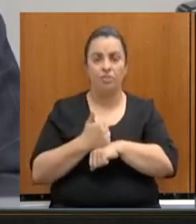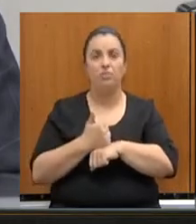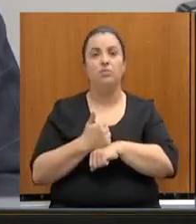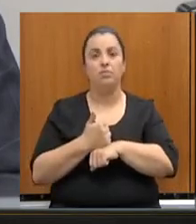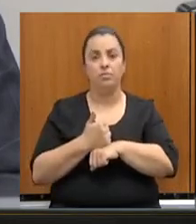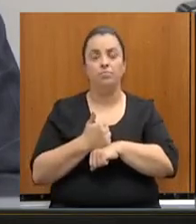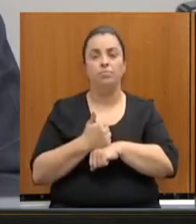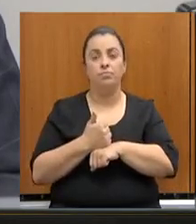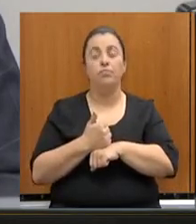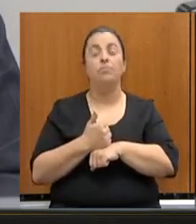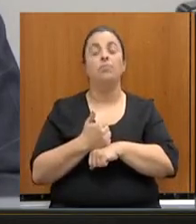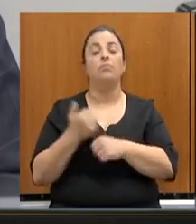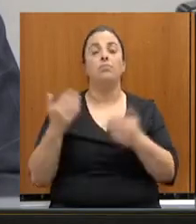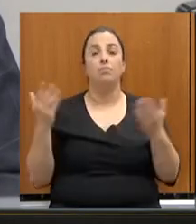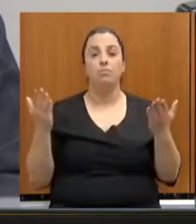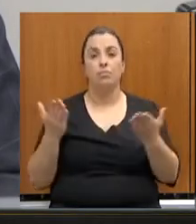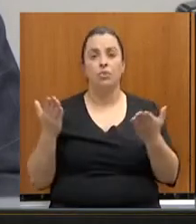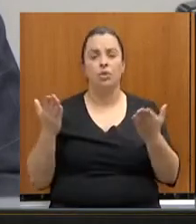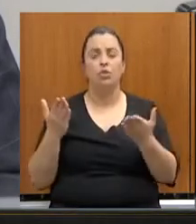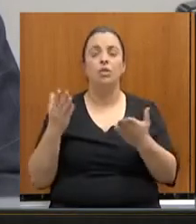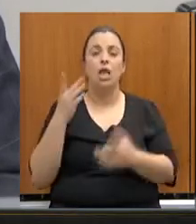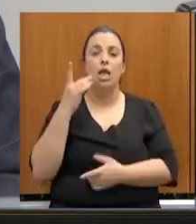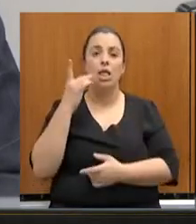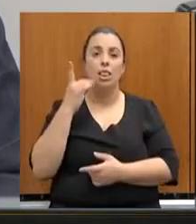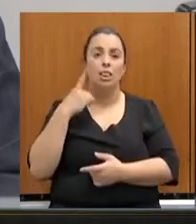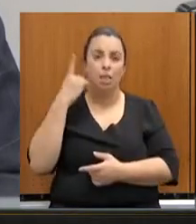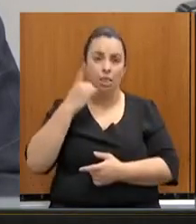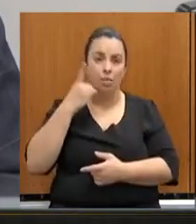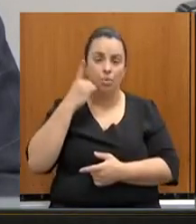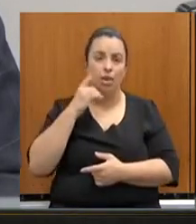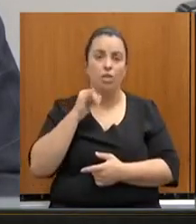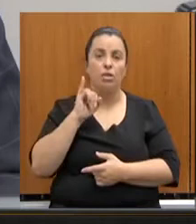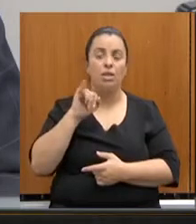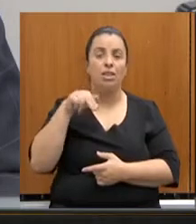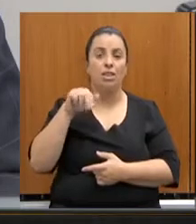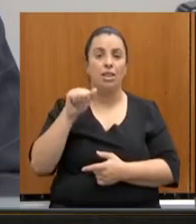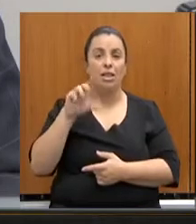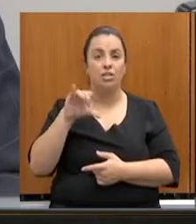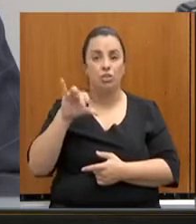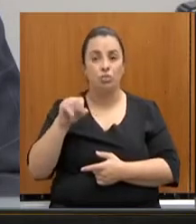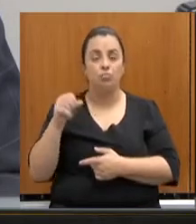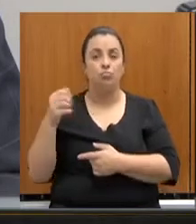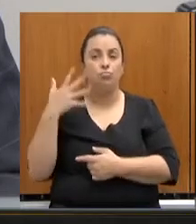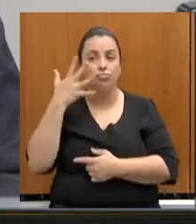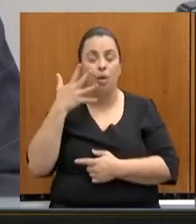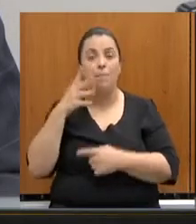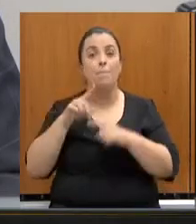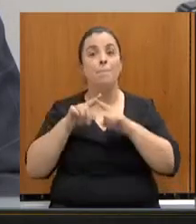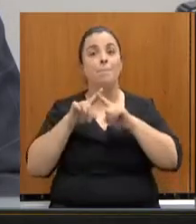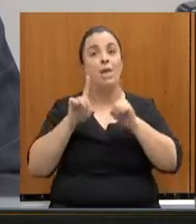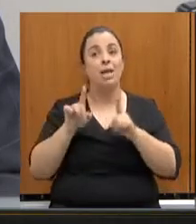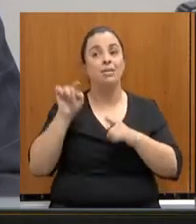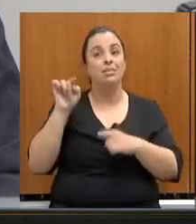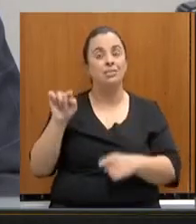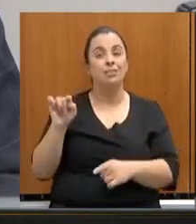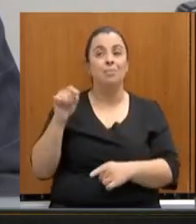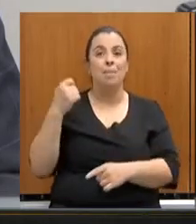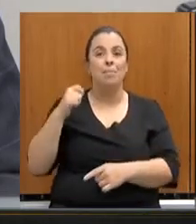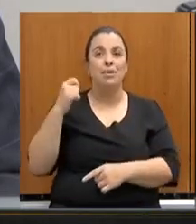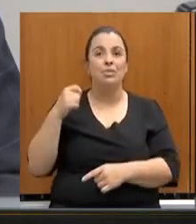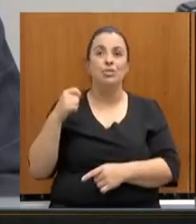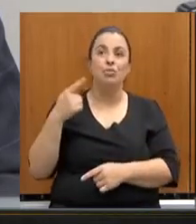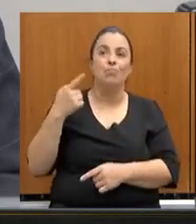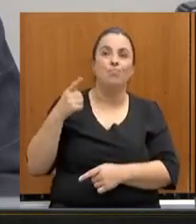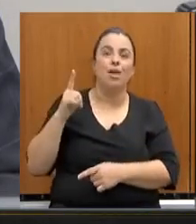eu passaria a palavra ao Deputado Inácio Franco mas o deputado Inácio Franco teve agora é uma reunião